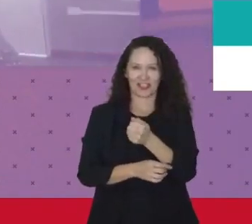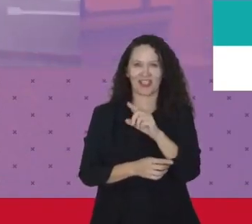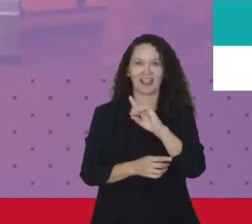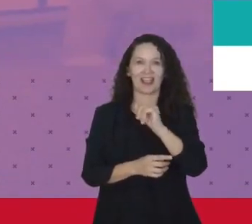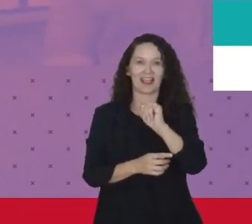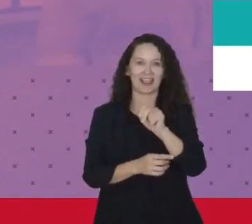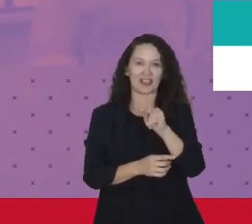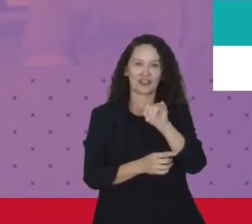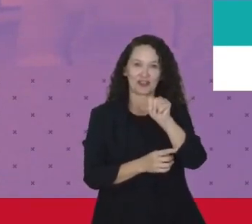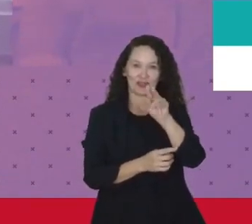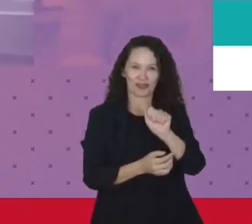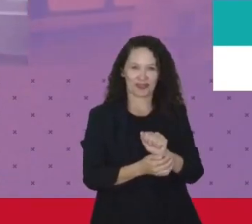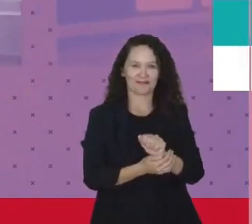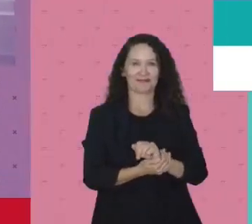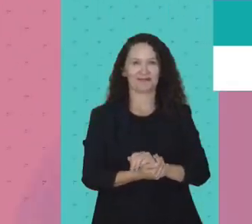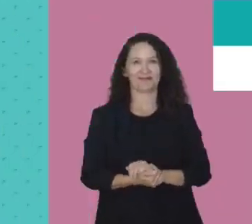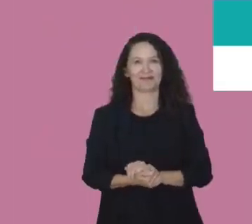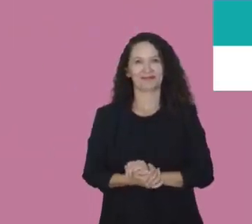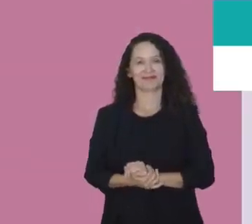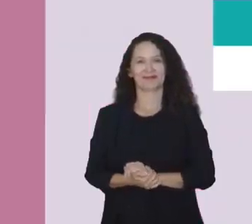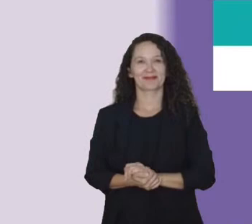Dutra.